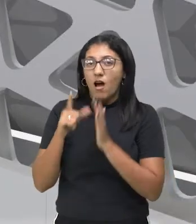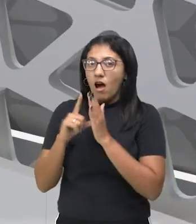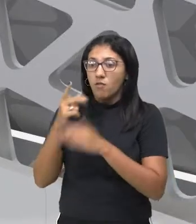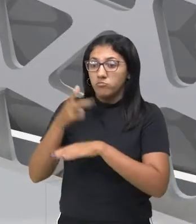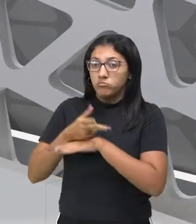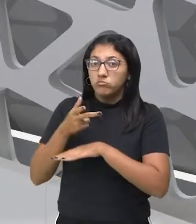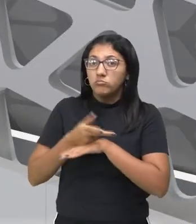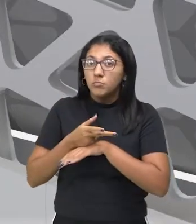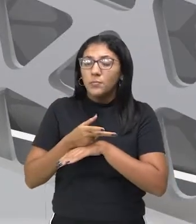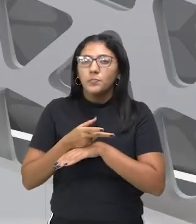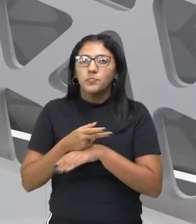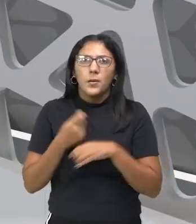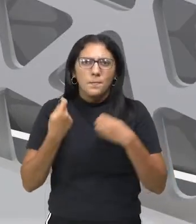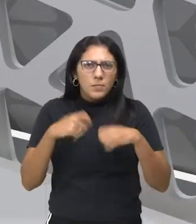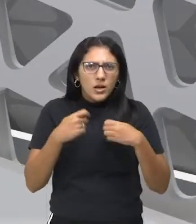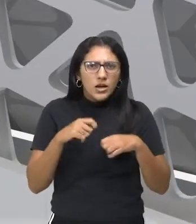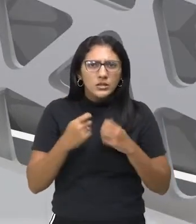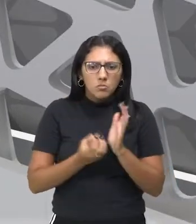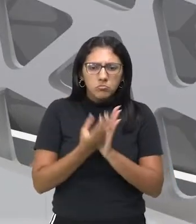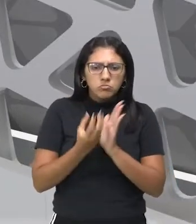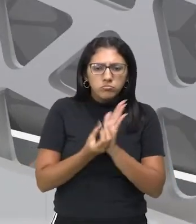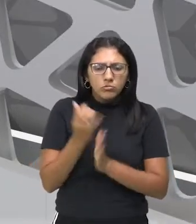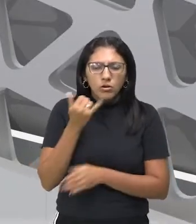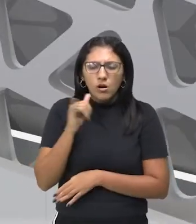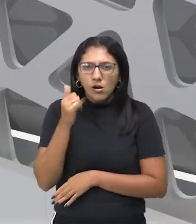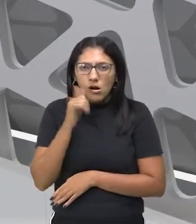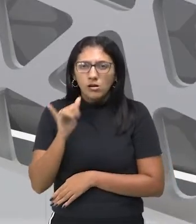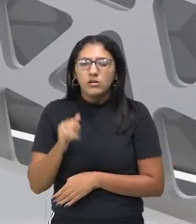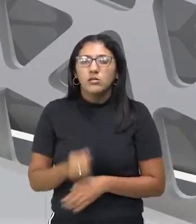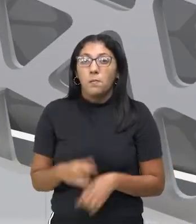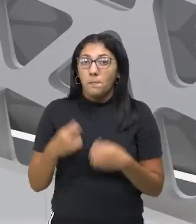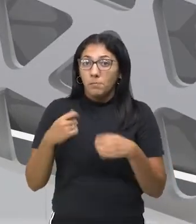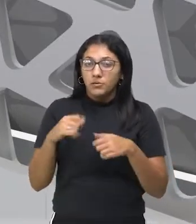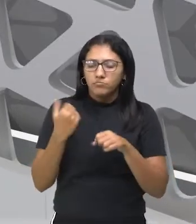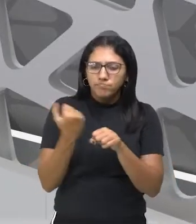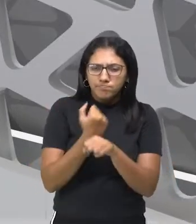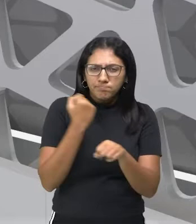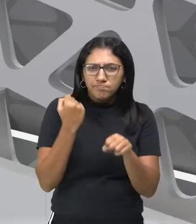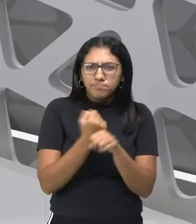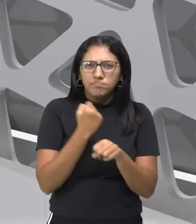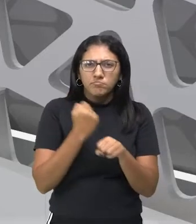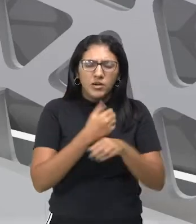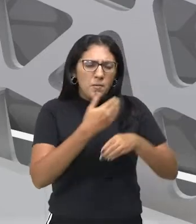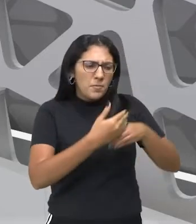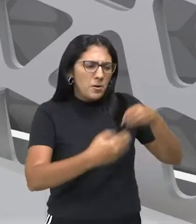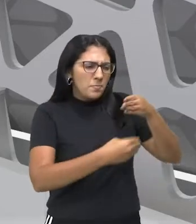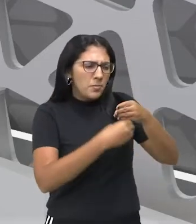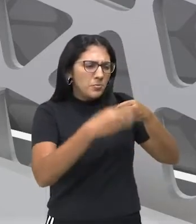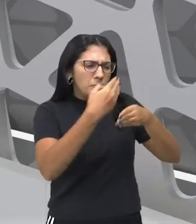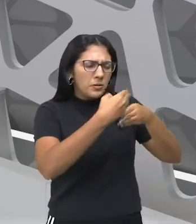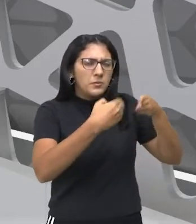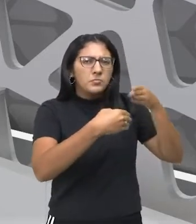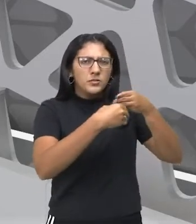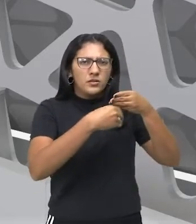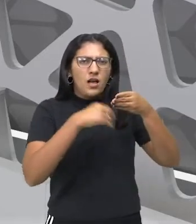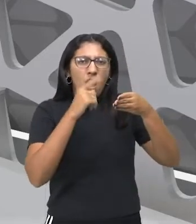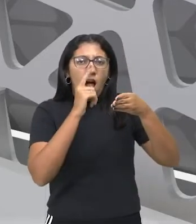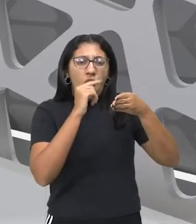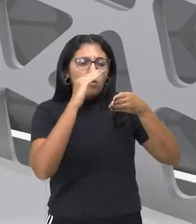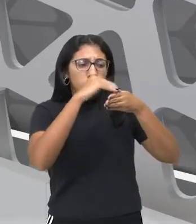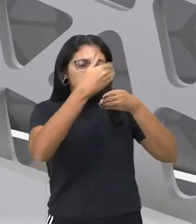poder funcionar uma hidrelétrica de reservatório, é necessário construir uma barragem onde vai se fazer uma